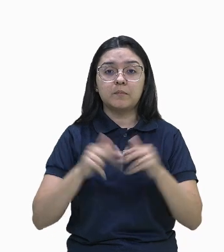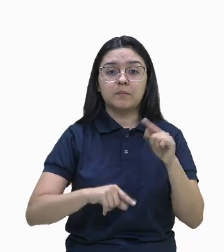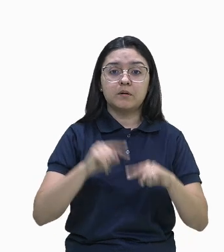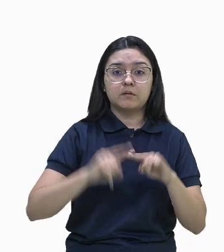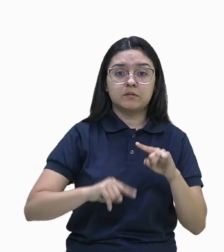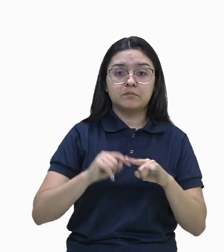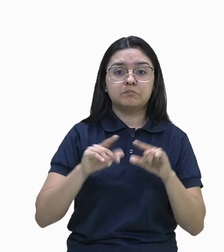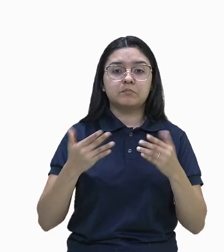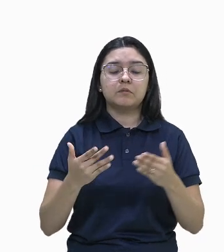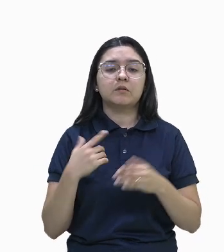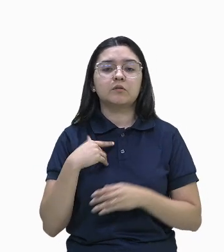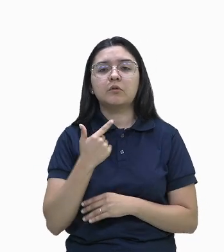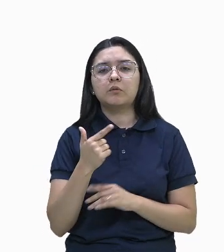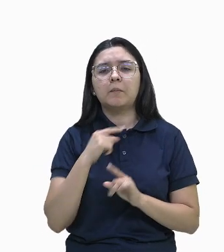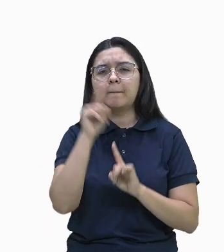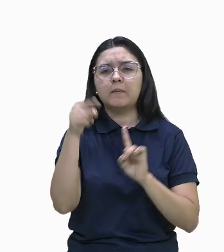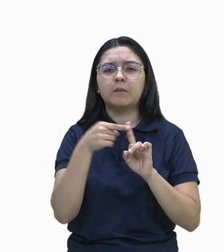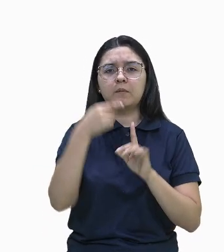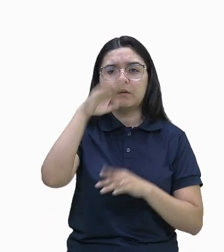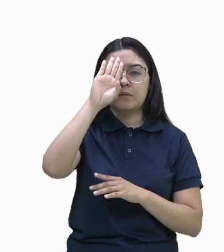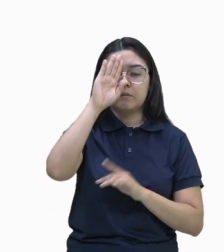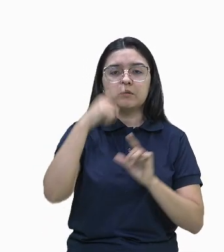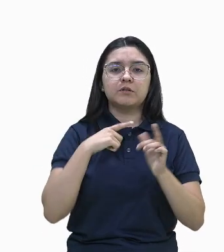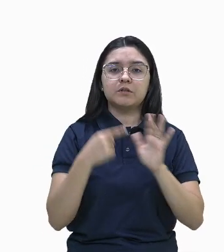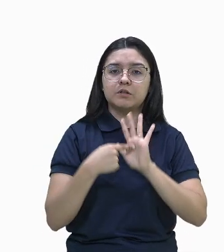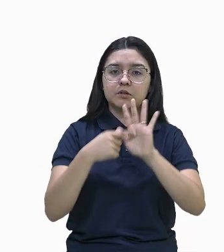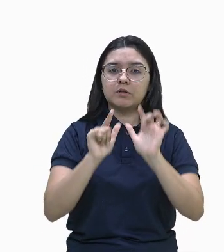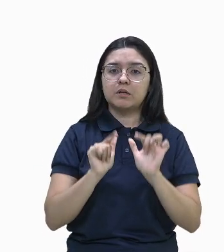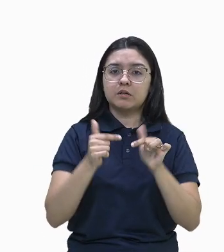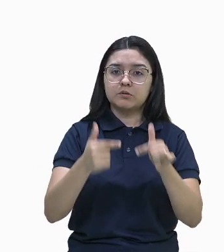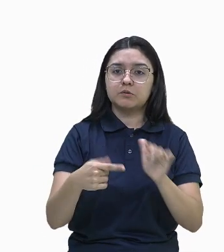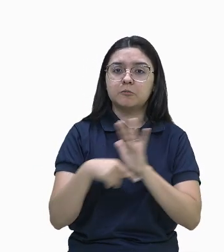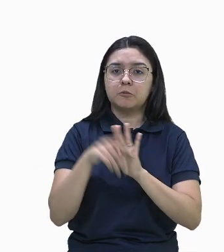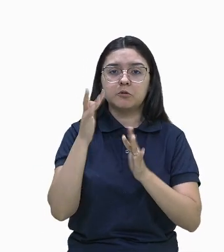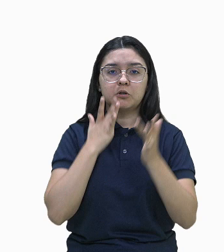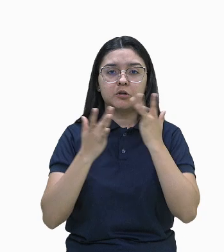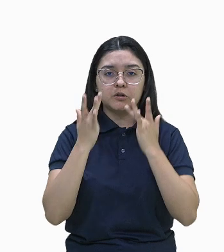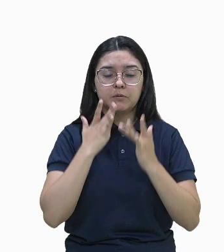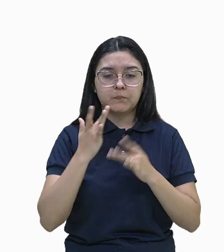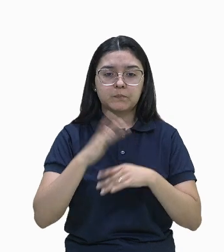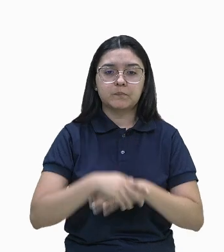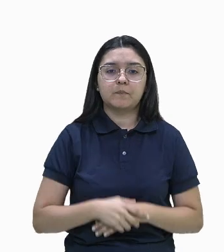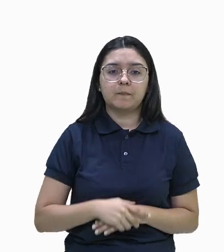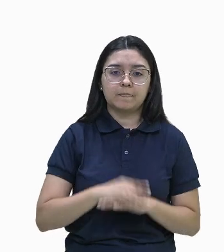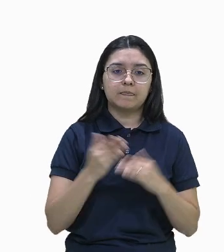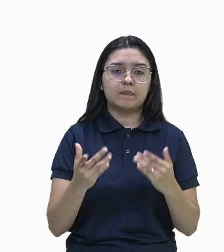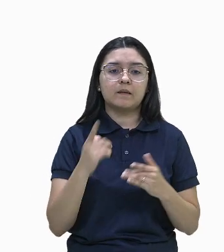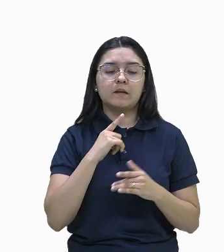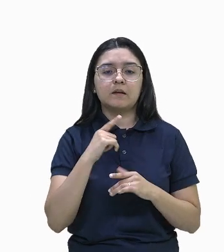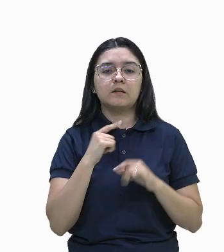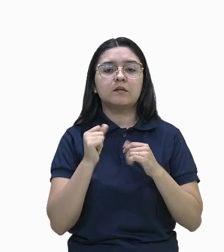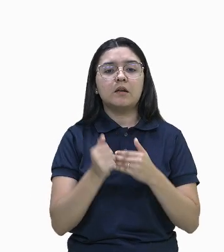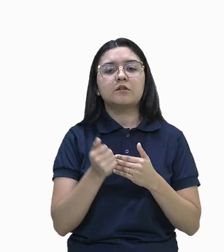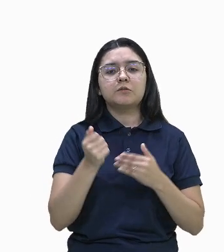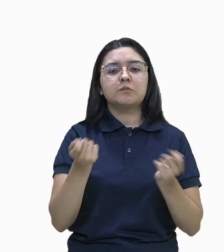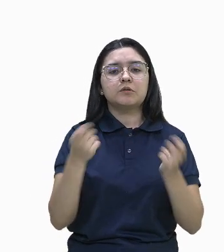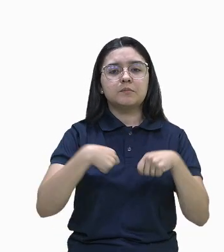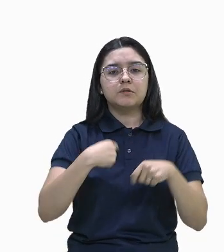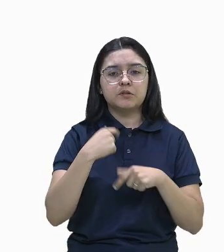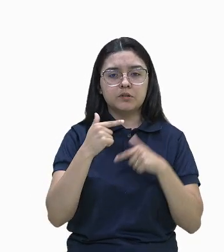sem propósito dramático em cenas ou ações teatrais. Segue as possibilidades de trabalho com